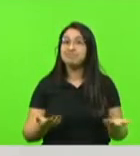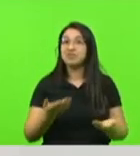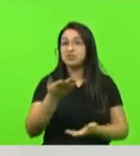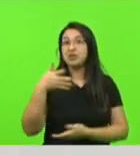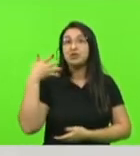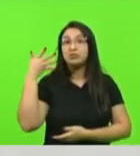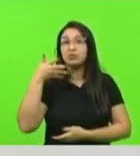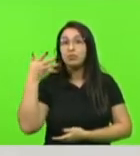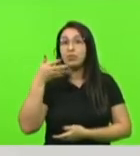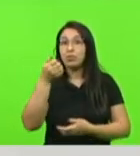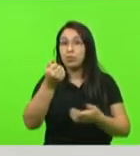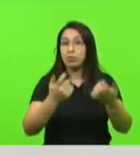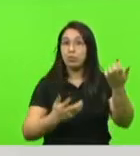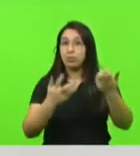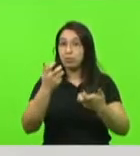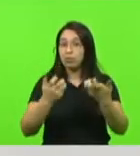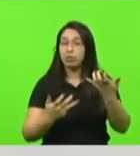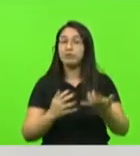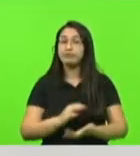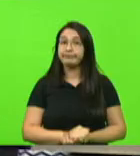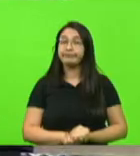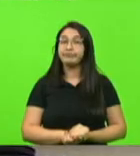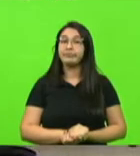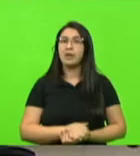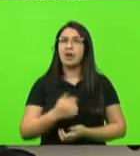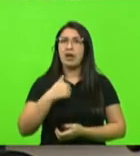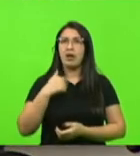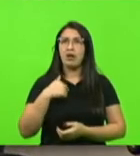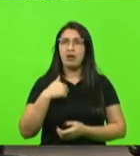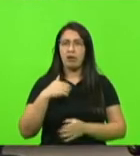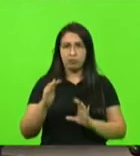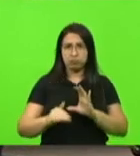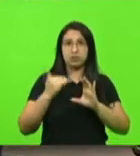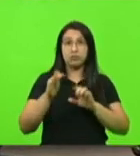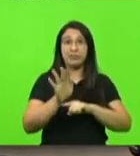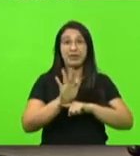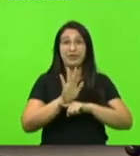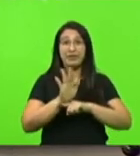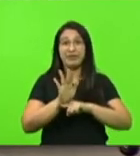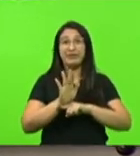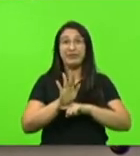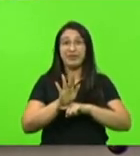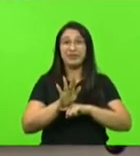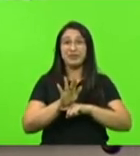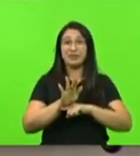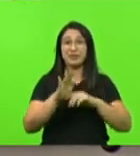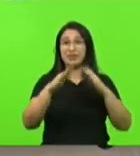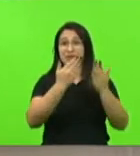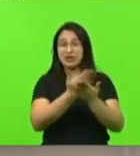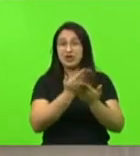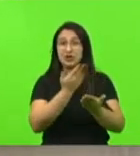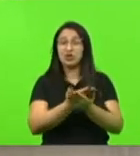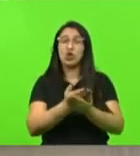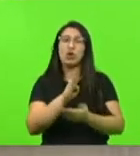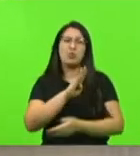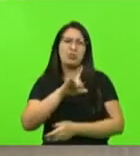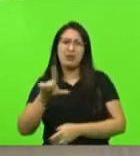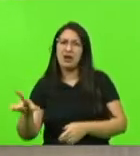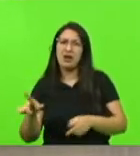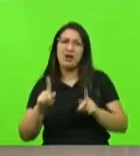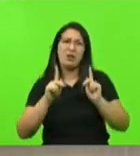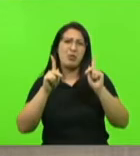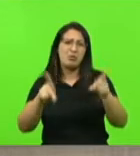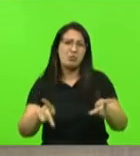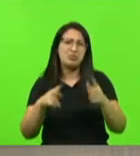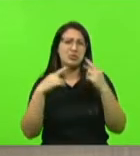fala. Eu também acabei recebendo esses vídeos da escola em Pouso Redondo, vídeos de Blumenau, várias regiões de